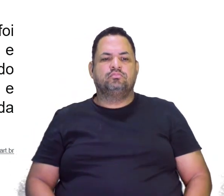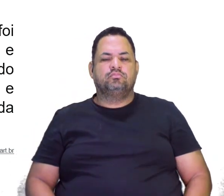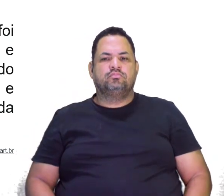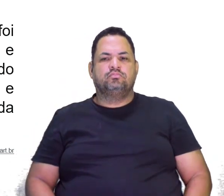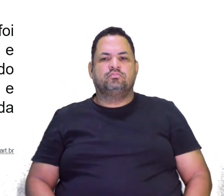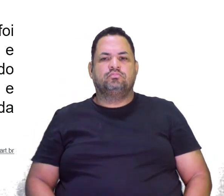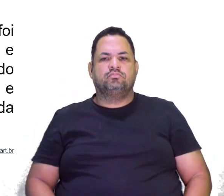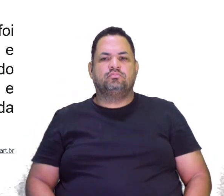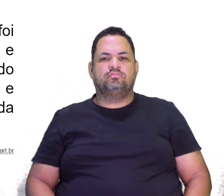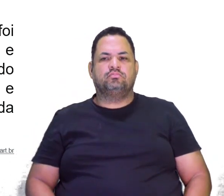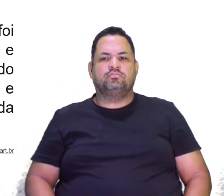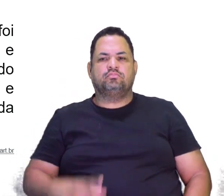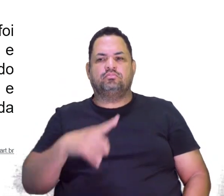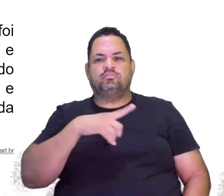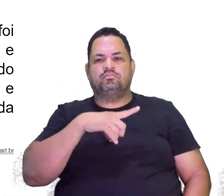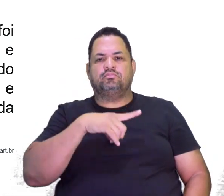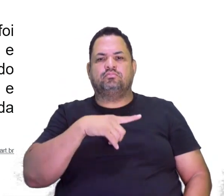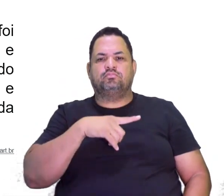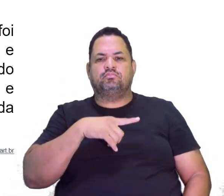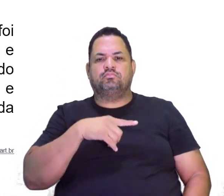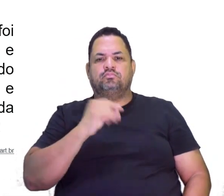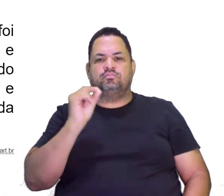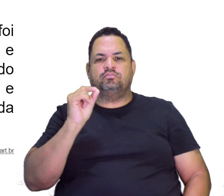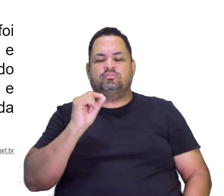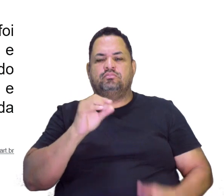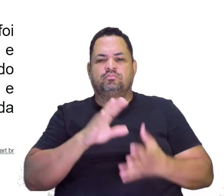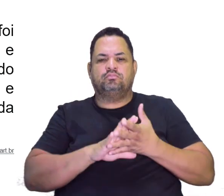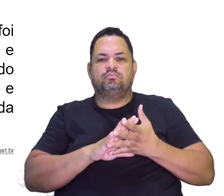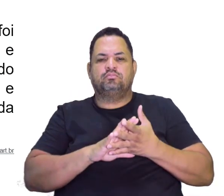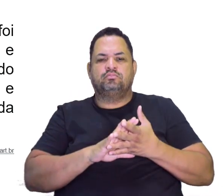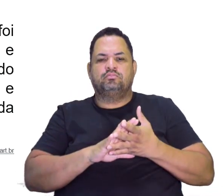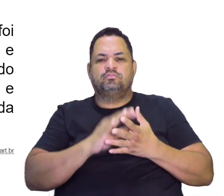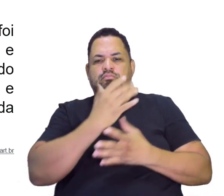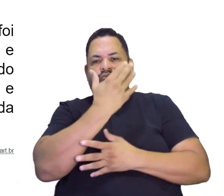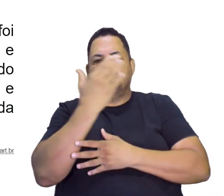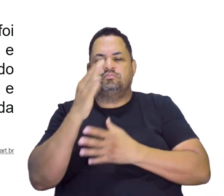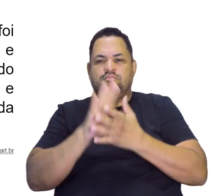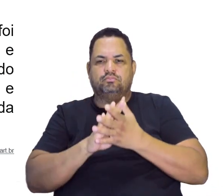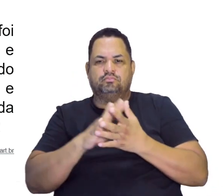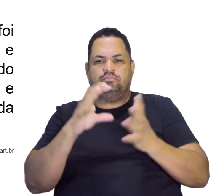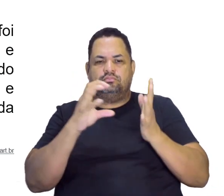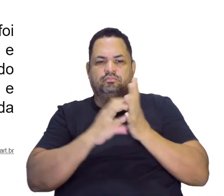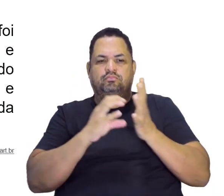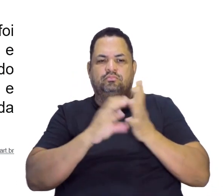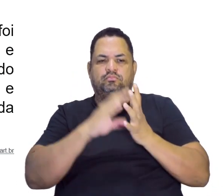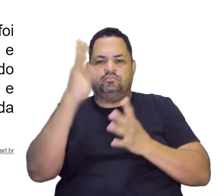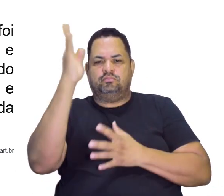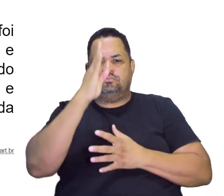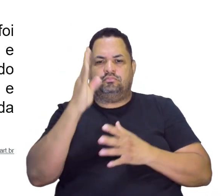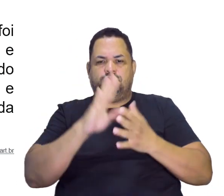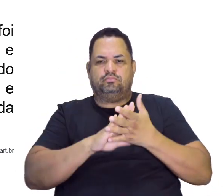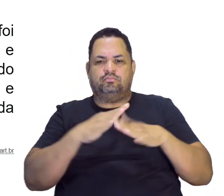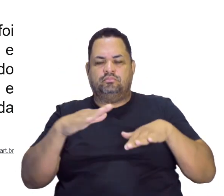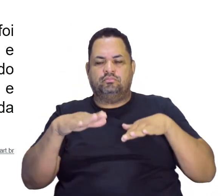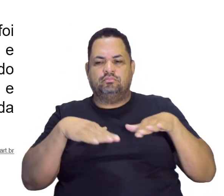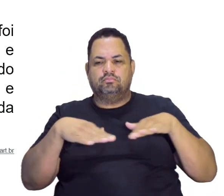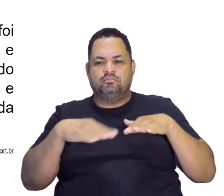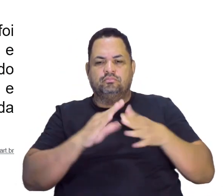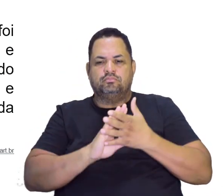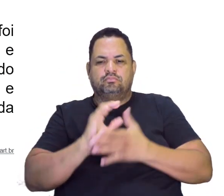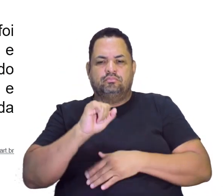Brasil e nós sabemos me que para Brasil árvore simbólica do Brasil nos primeiros tempos né o movimento